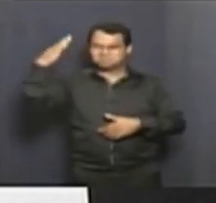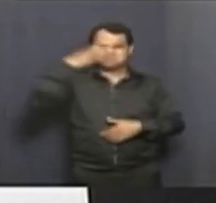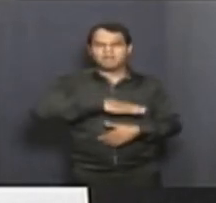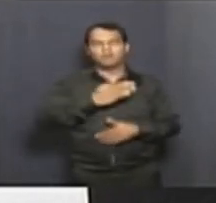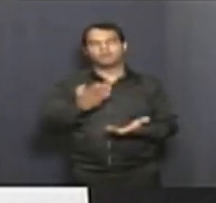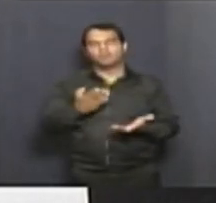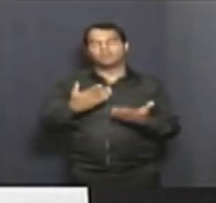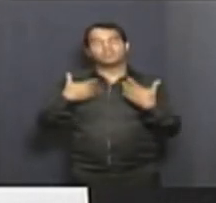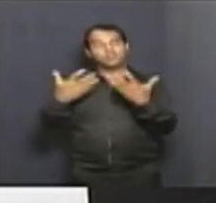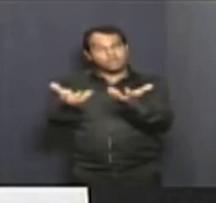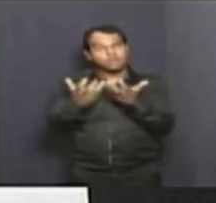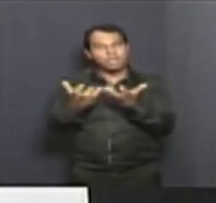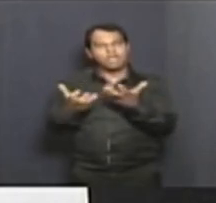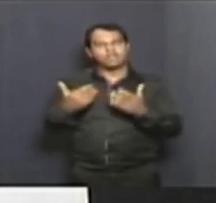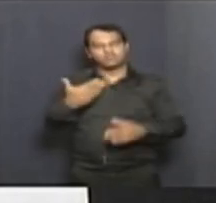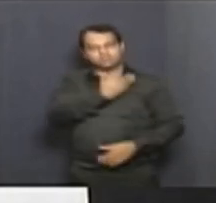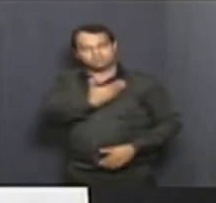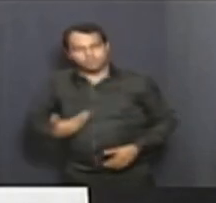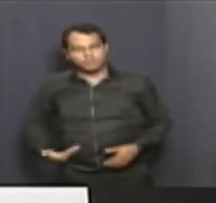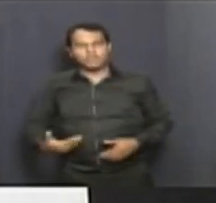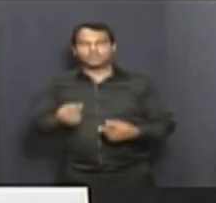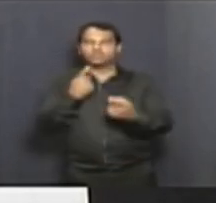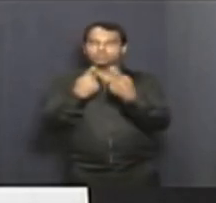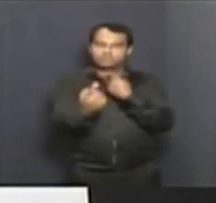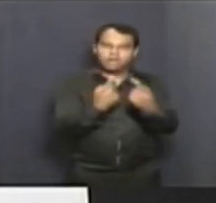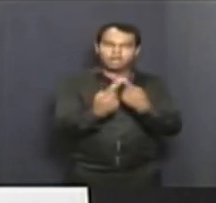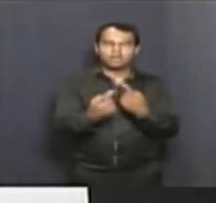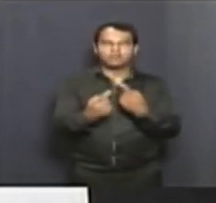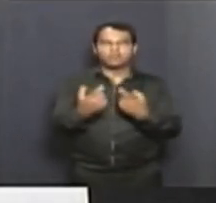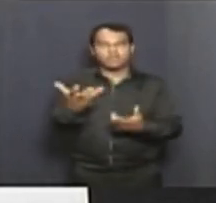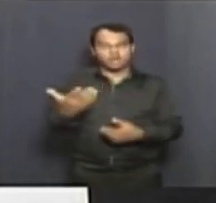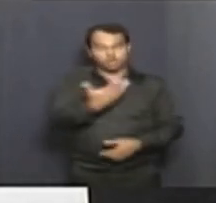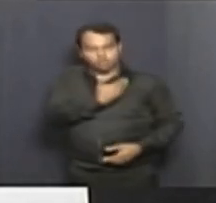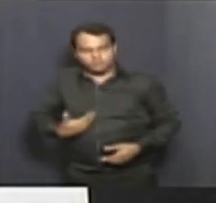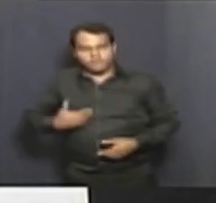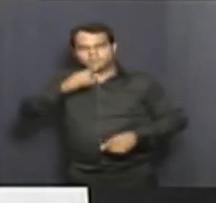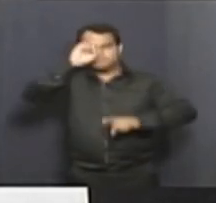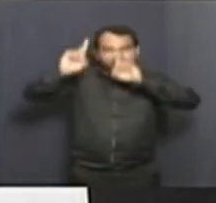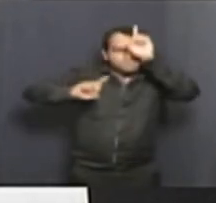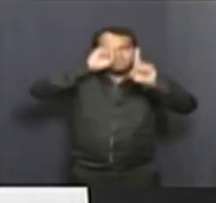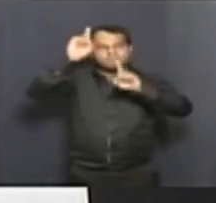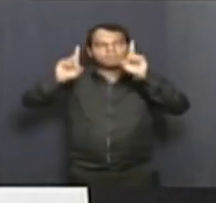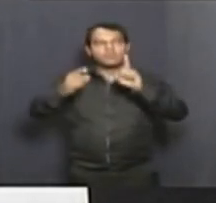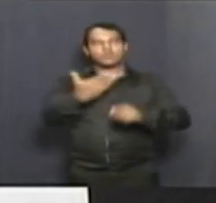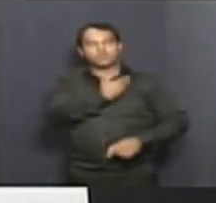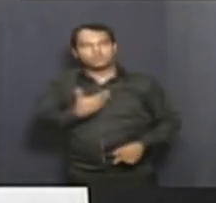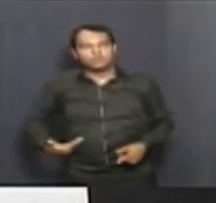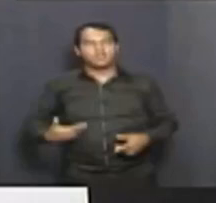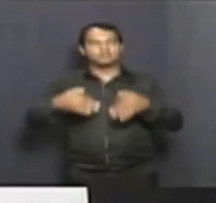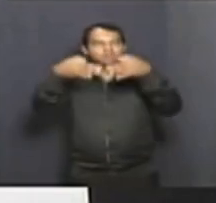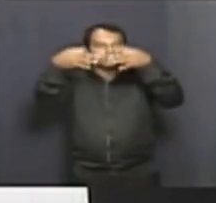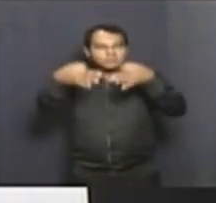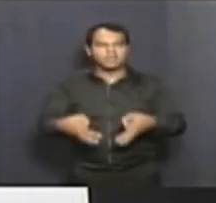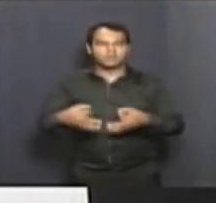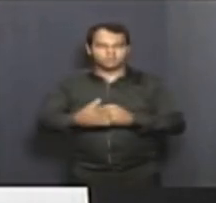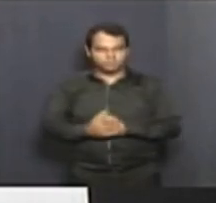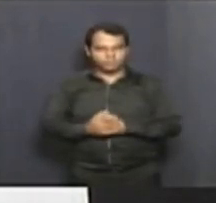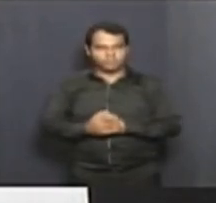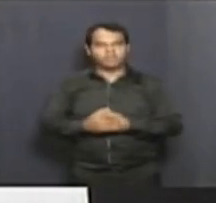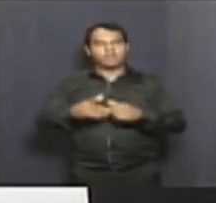pretendemos fazer um governo com um diálogo mas vou ver com criatividade um governo com honestidade